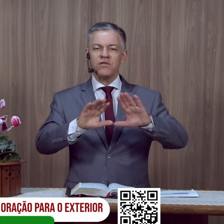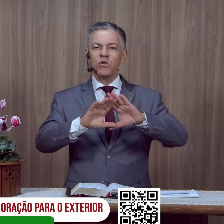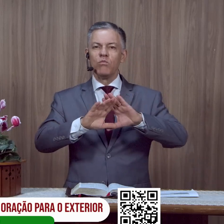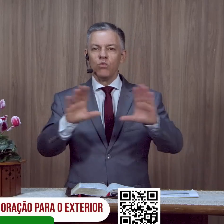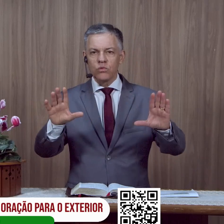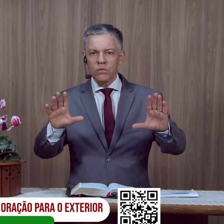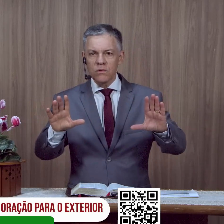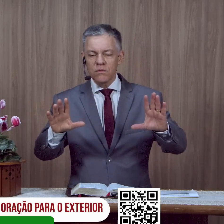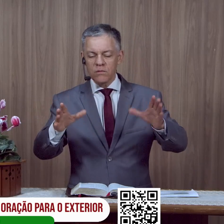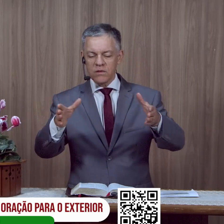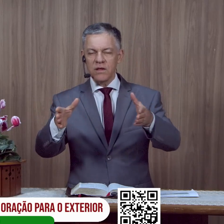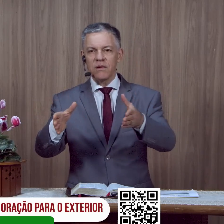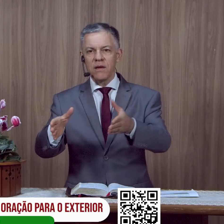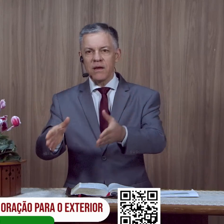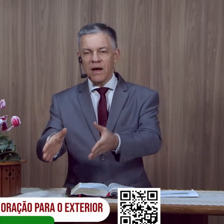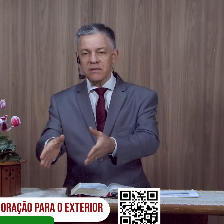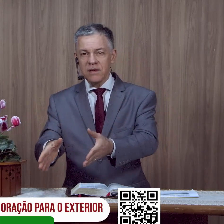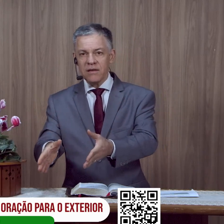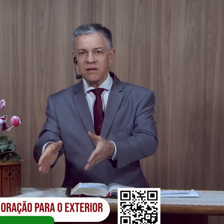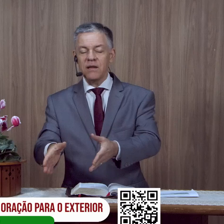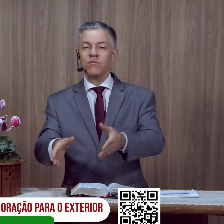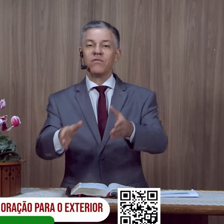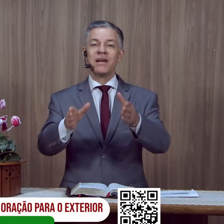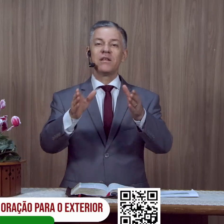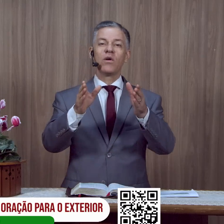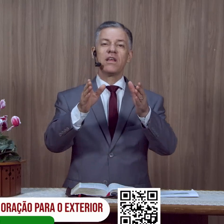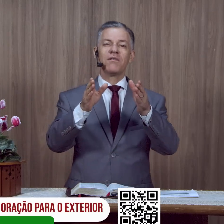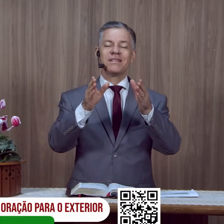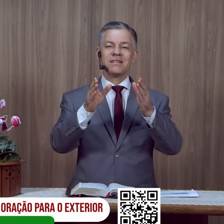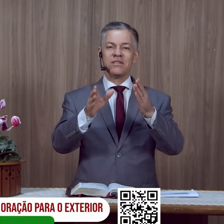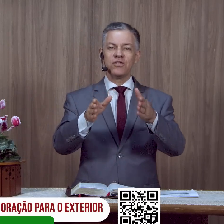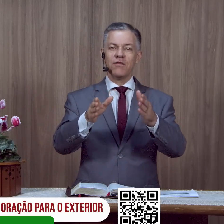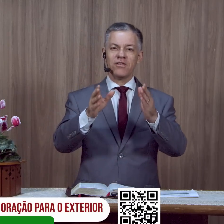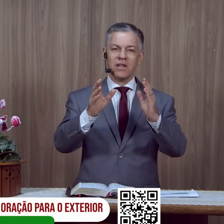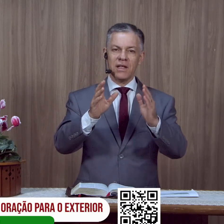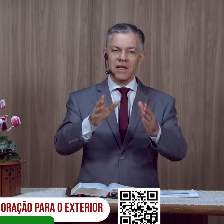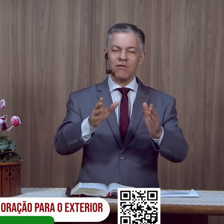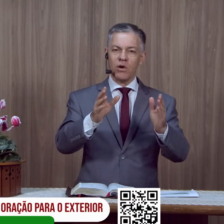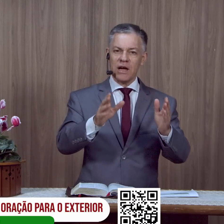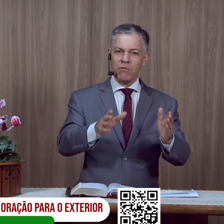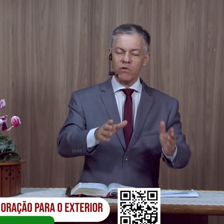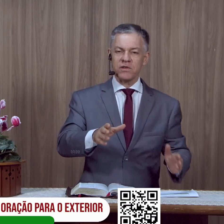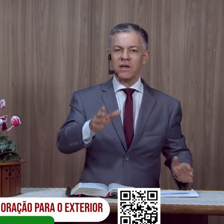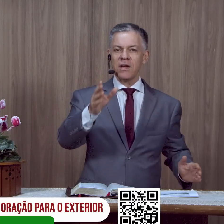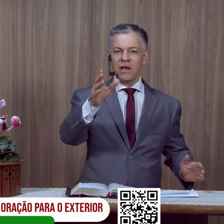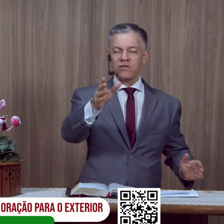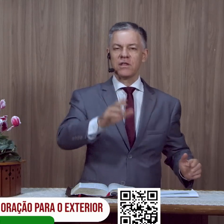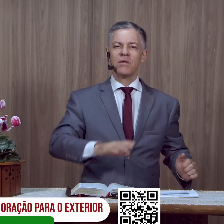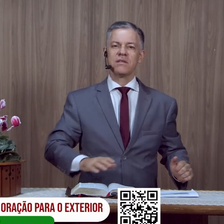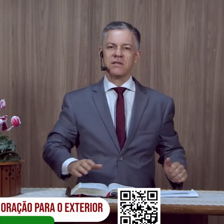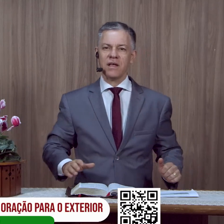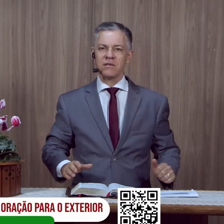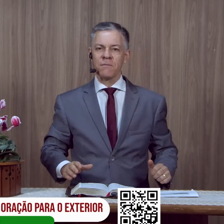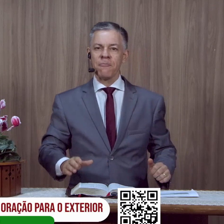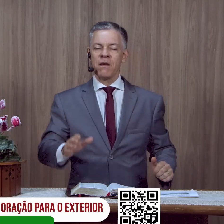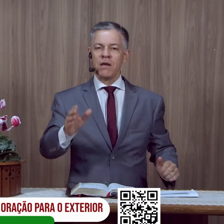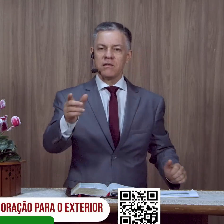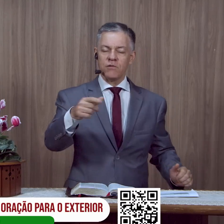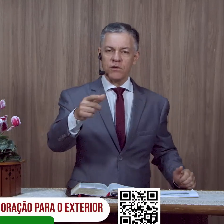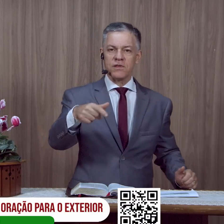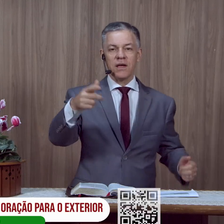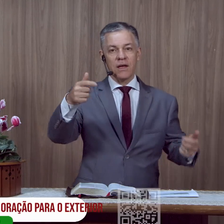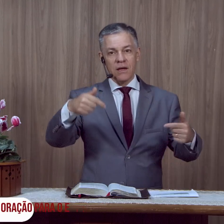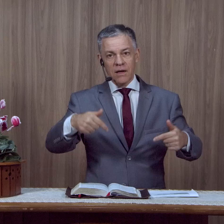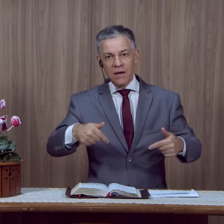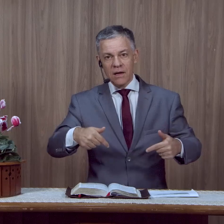Onde você estiver no mundo, você acesse ali, vai ter alguém que vai te assistir, vai te atender, vai orar por você e te dar uma assistência. E